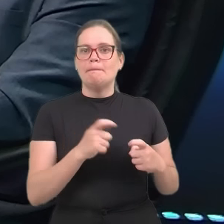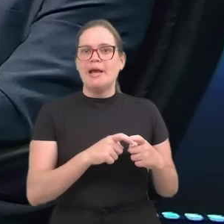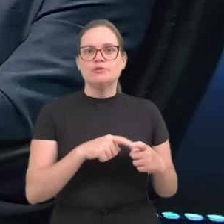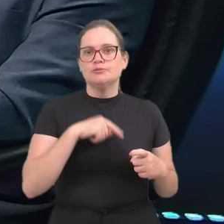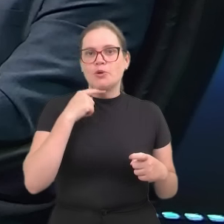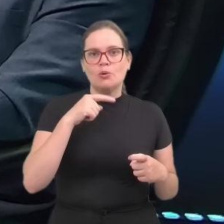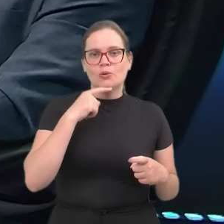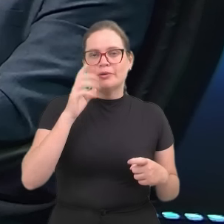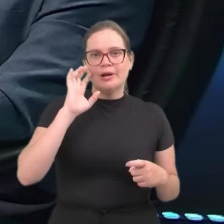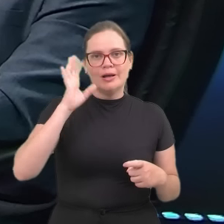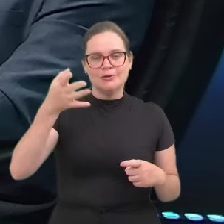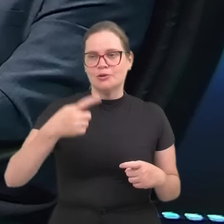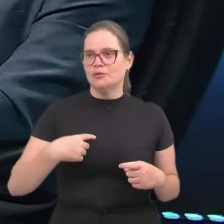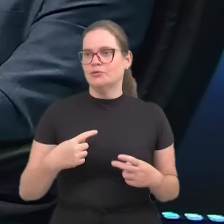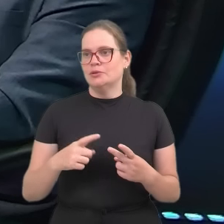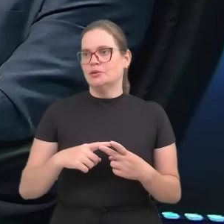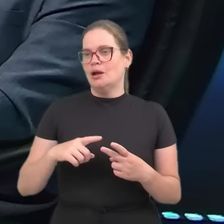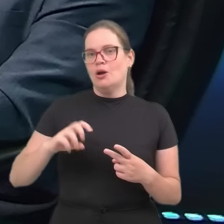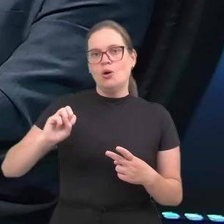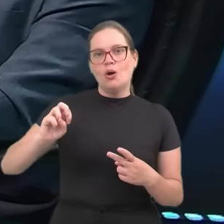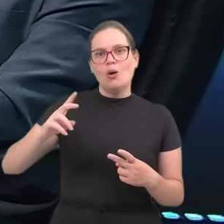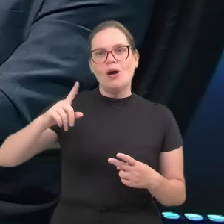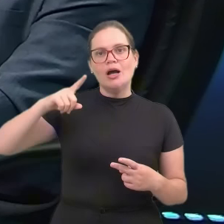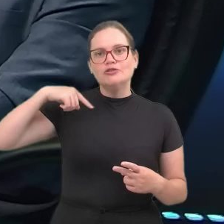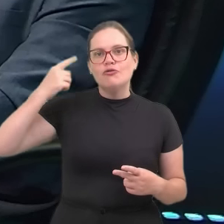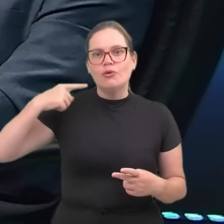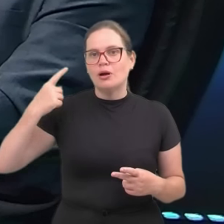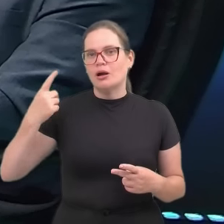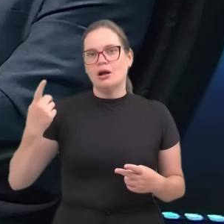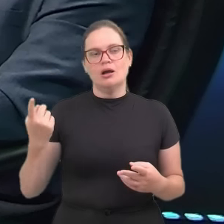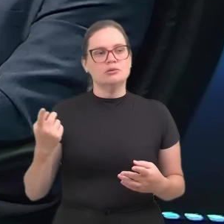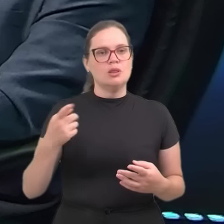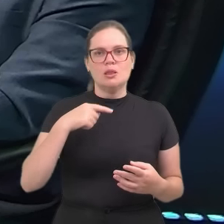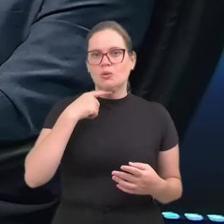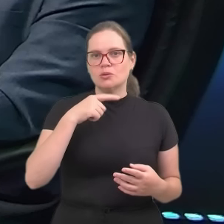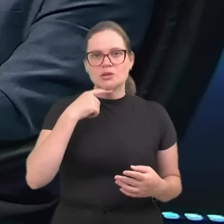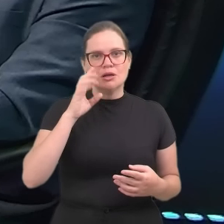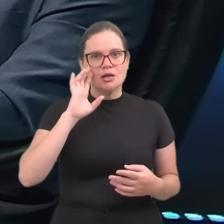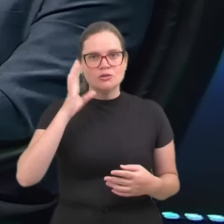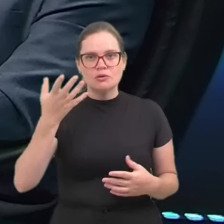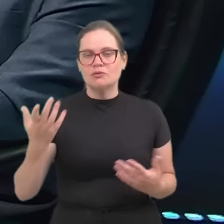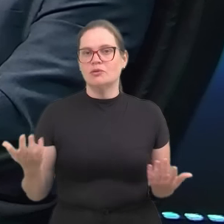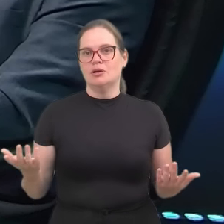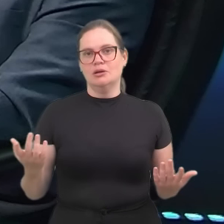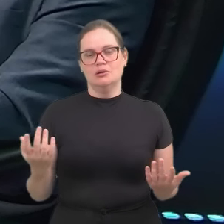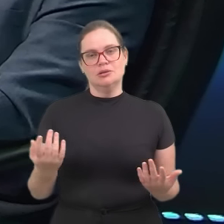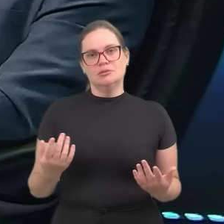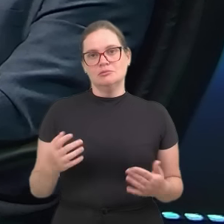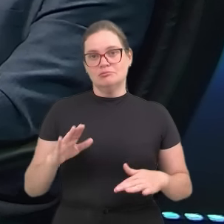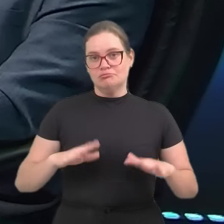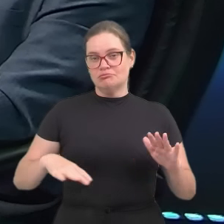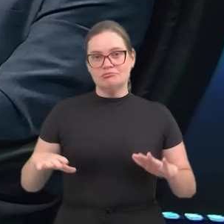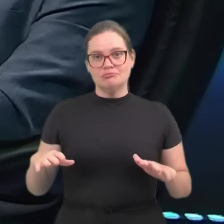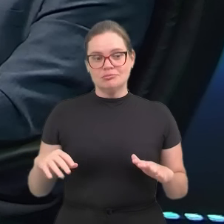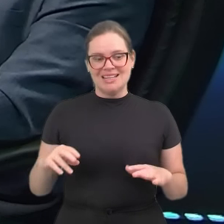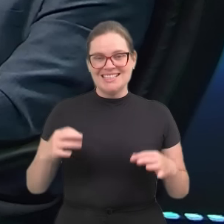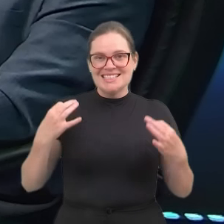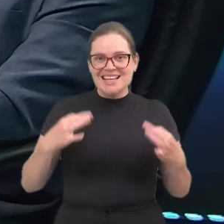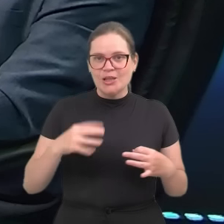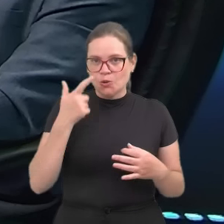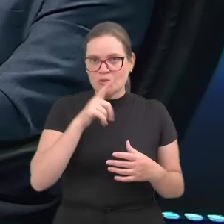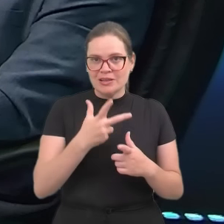Nesse caso, deveria talvez ser um médico? Não, um médico não tinha médico para essa solução. Há problemas que você precisa